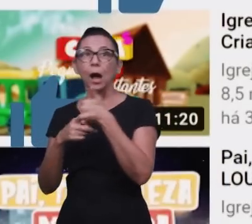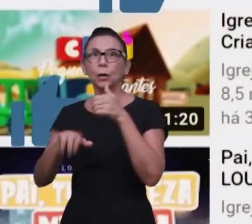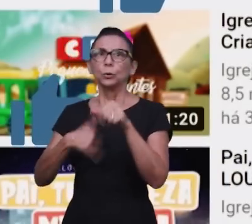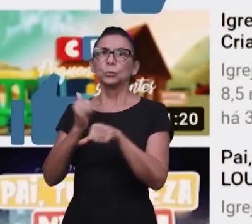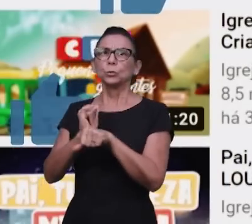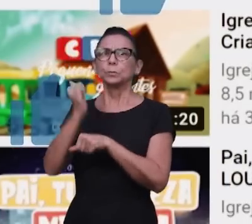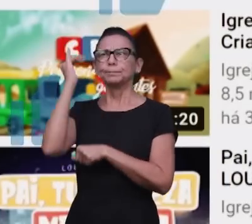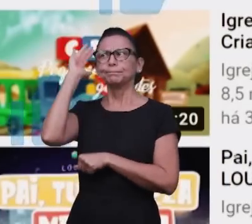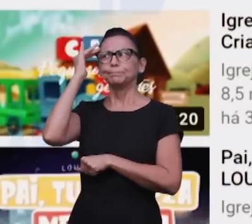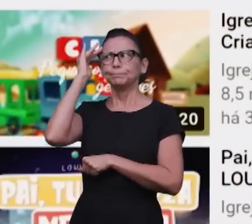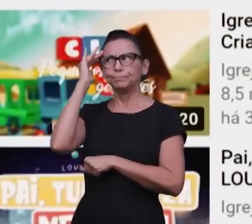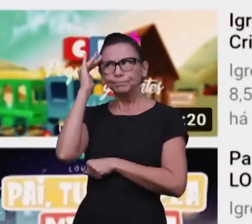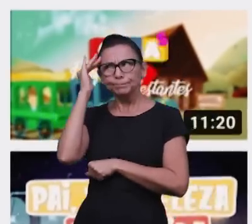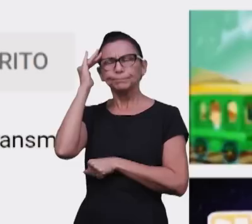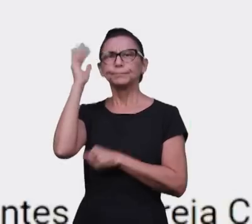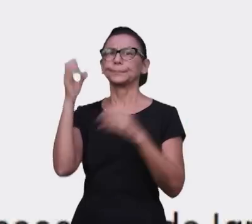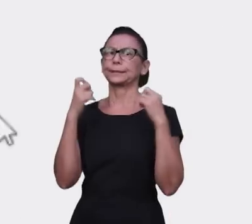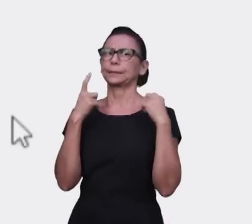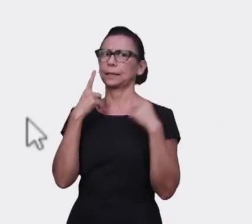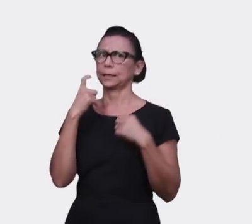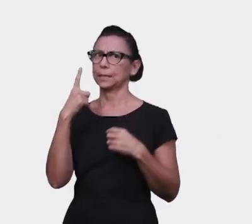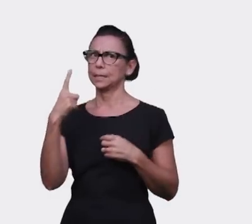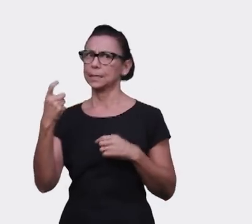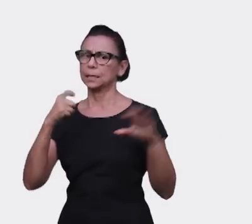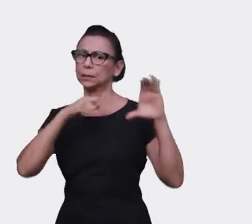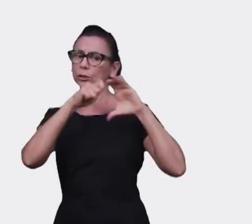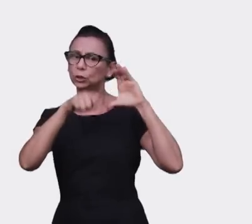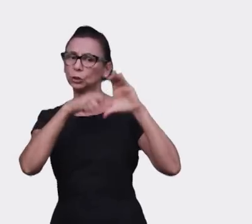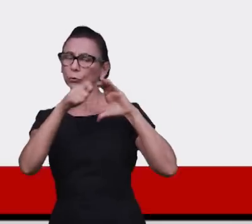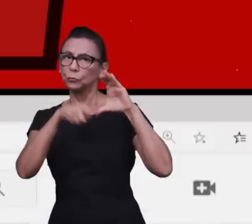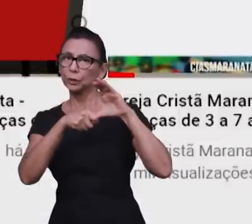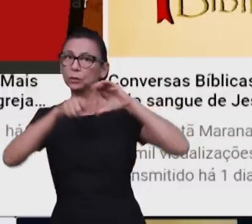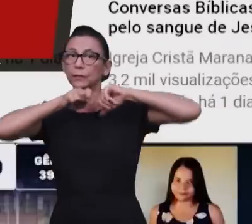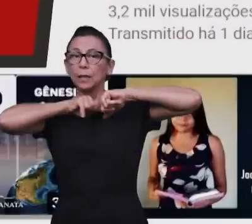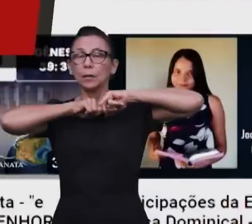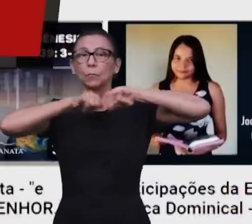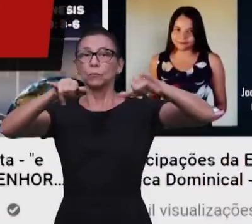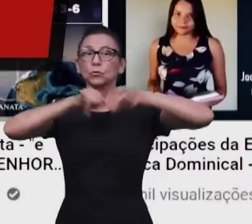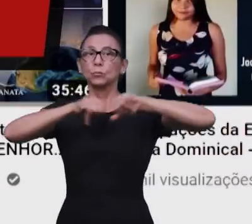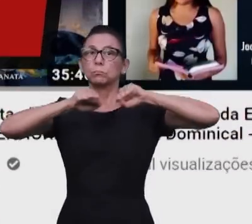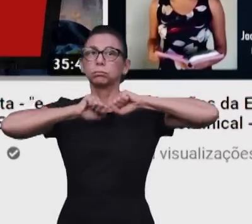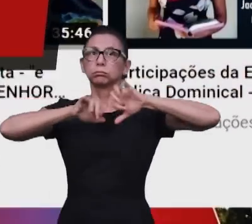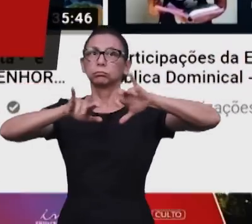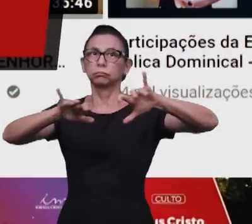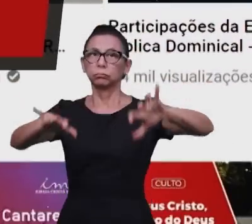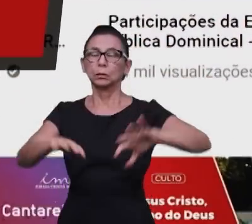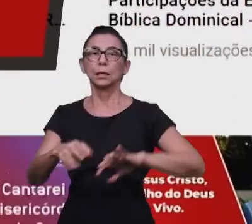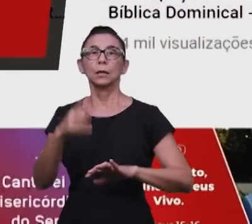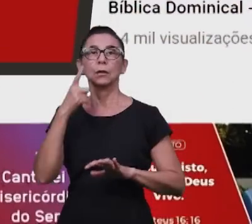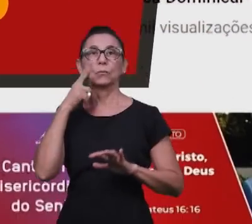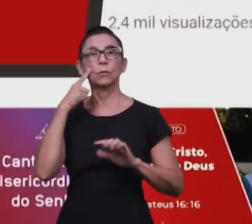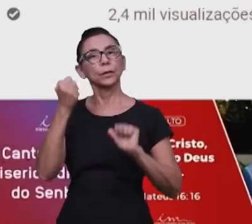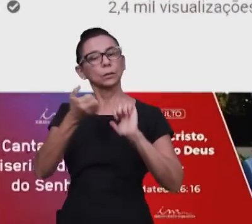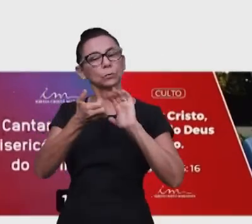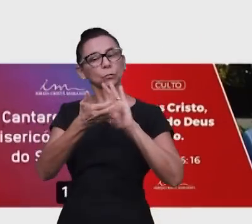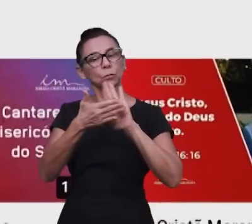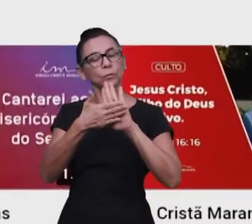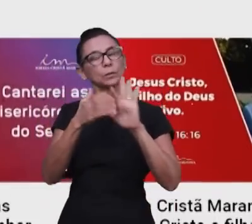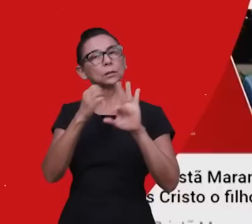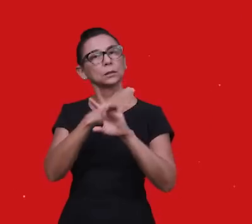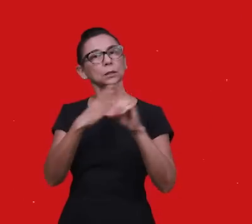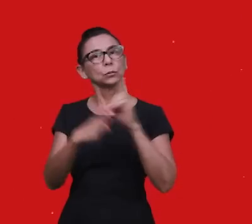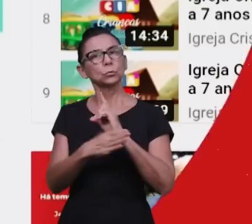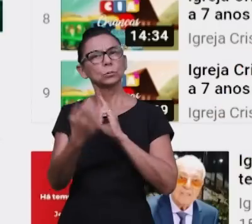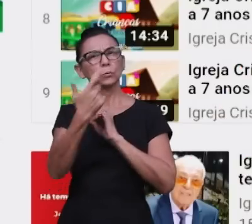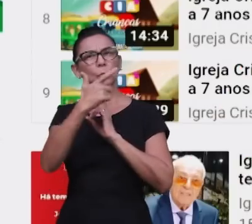vai interessar a mais pessoas e mais pessoas vão conhecer as mensagens, louvores e outros conteúdos que estão no canal.